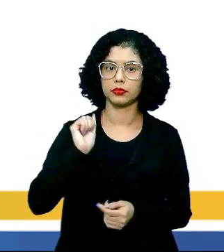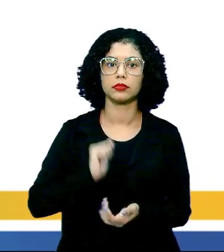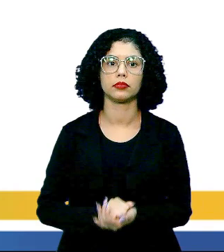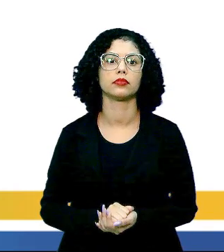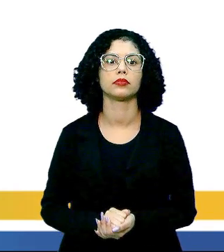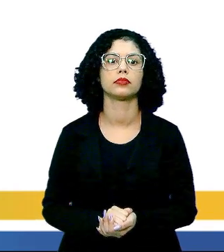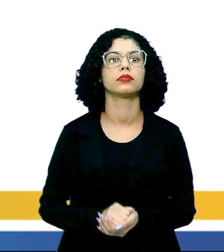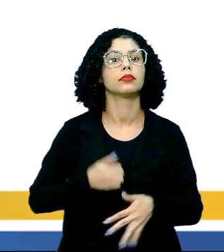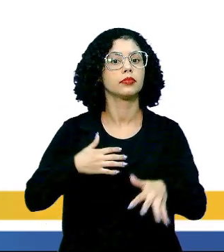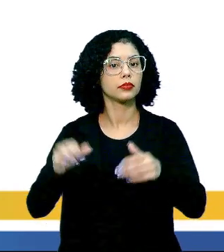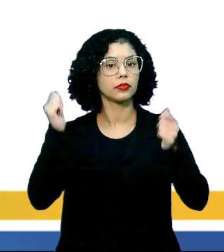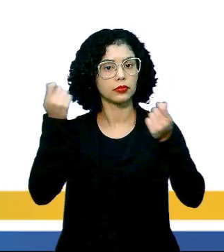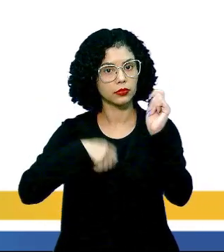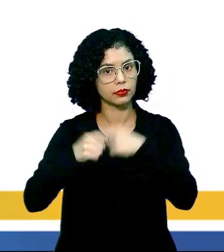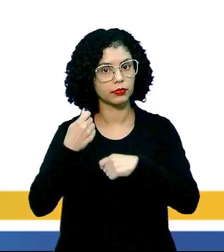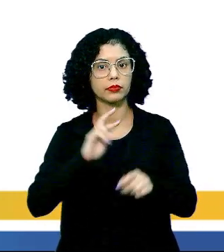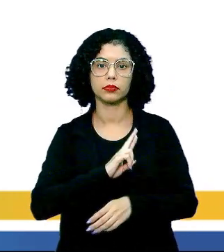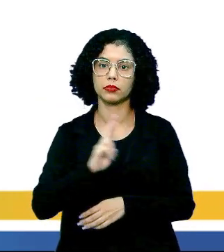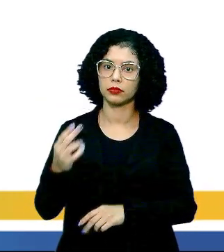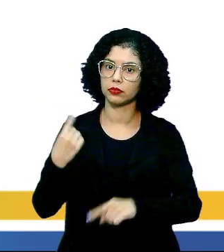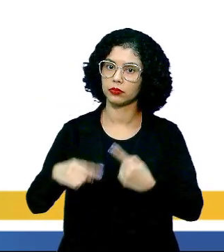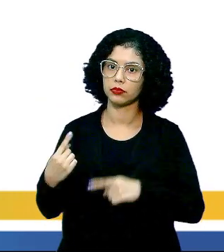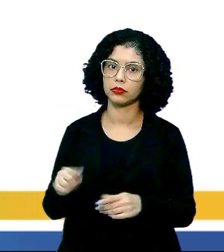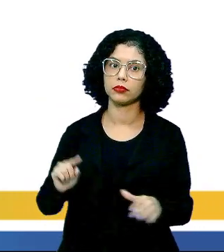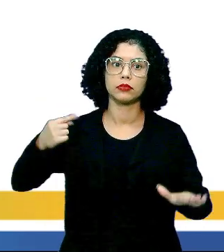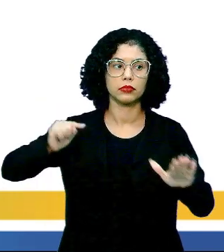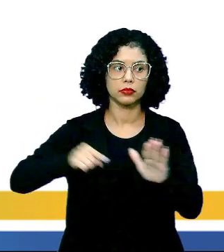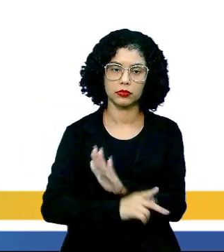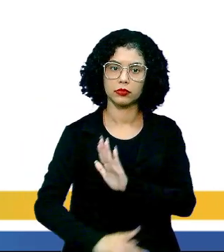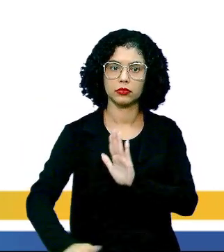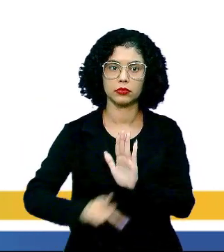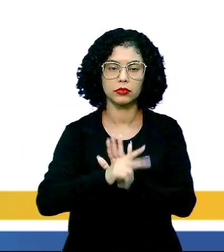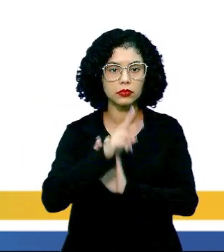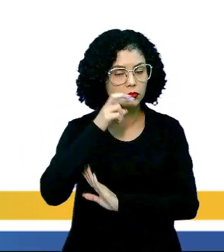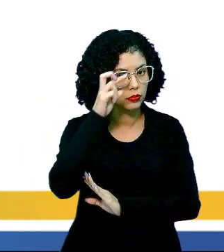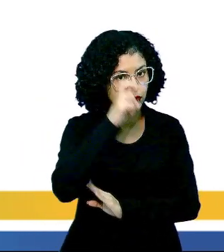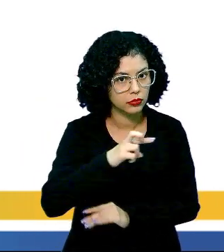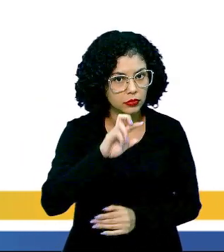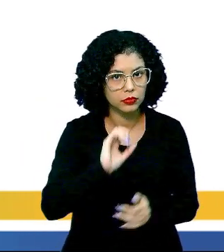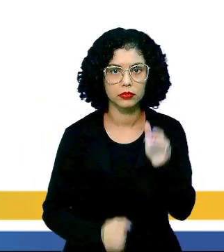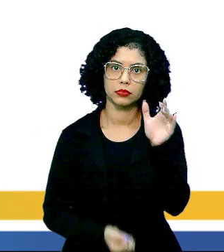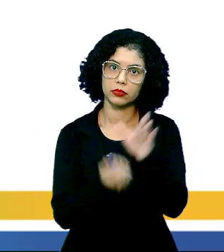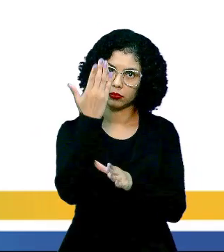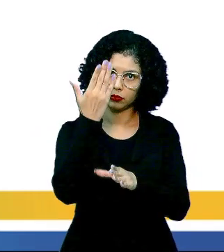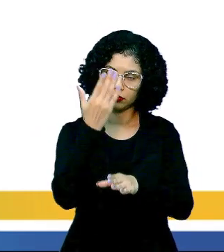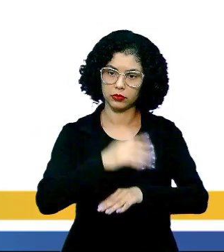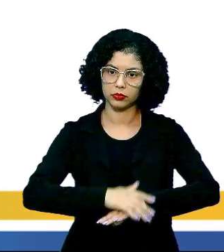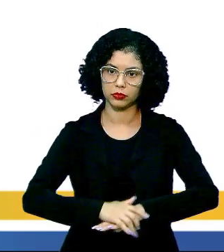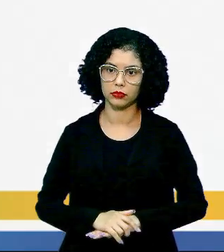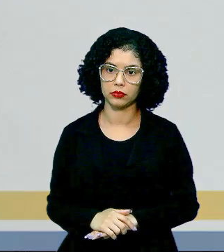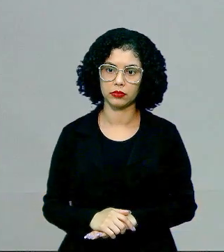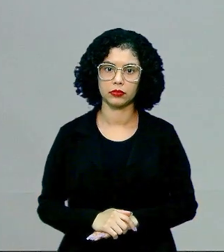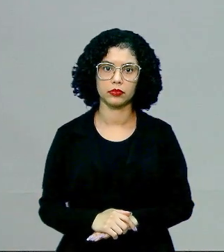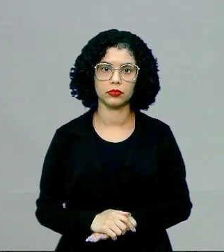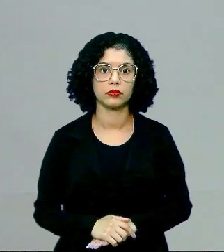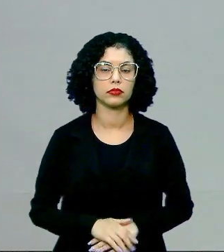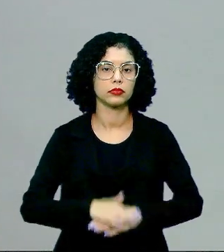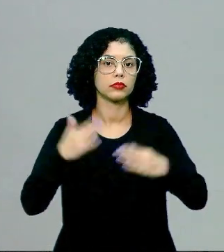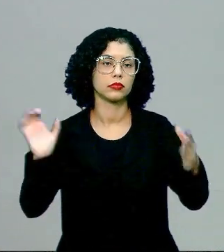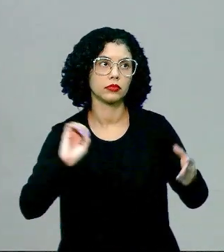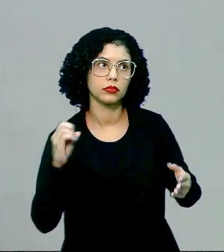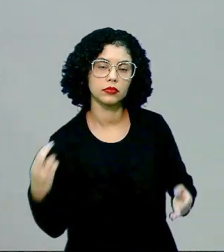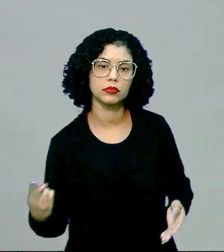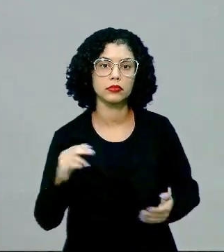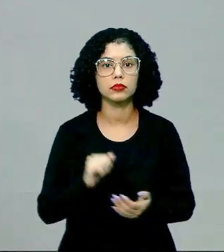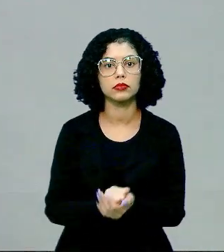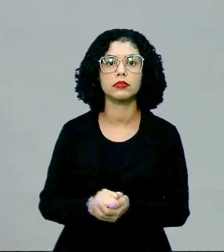A. Motivações econômicas, religiosas e políticas se fundem quando investigamos suas origens. Ou